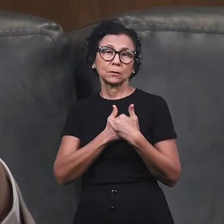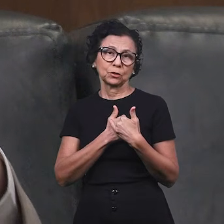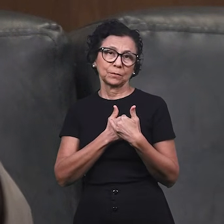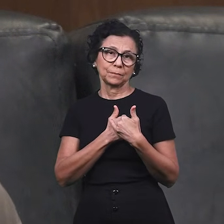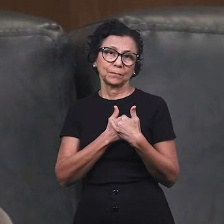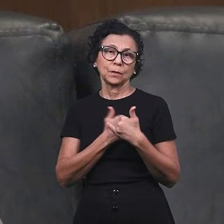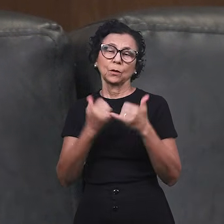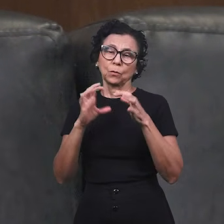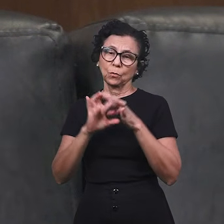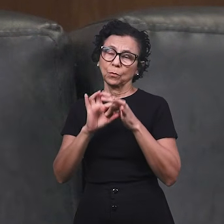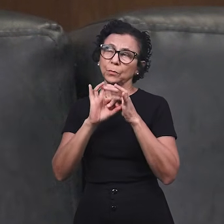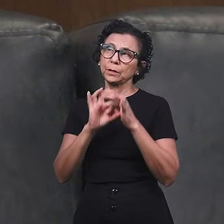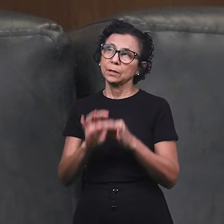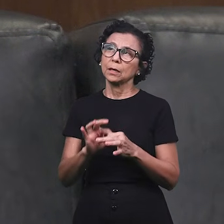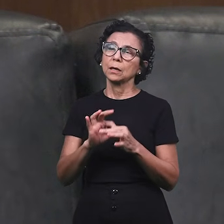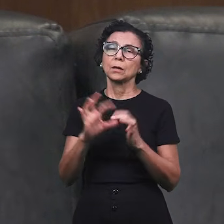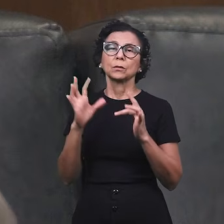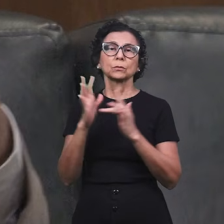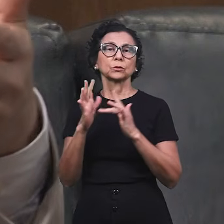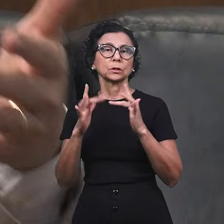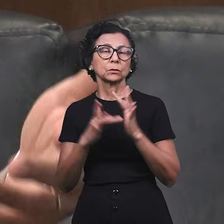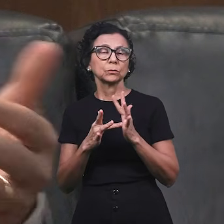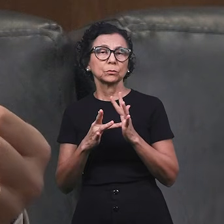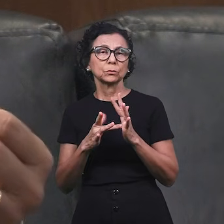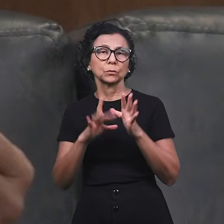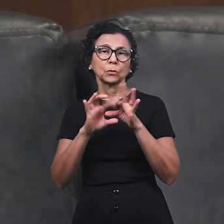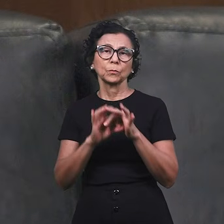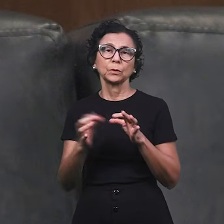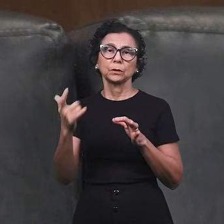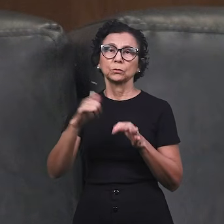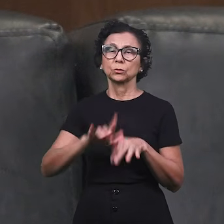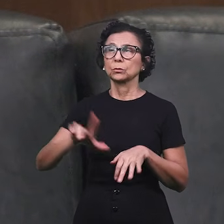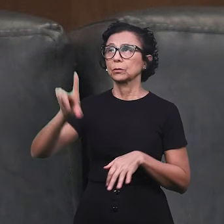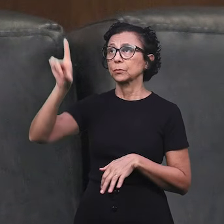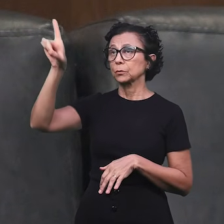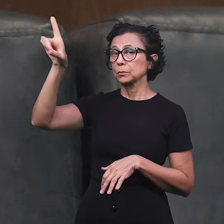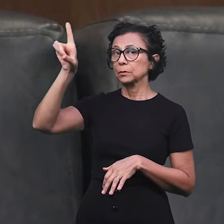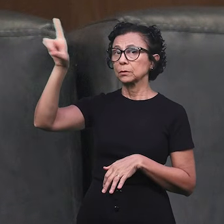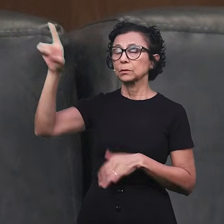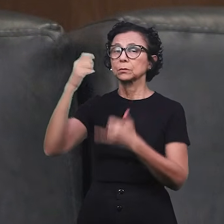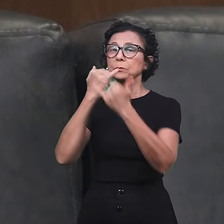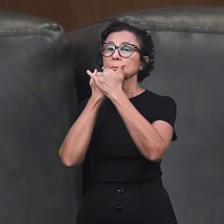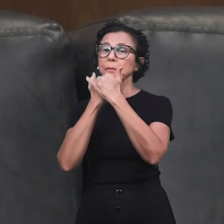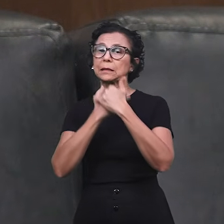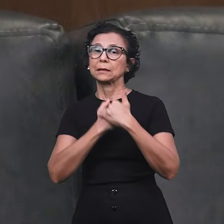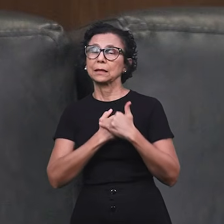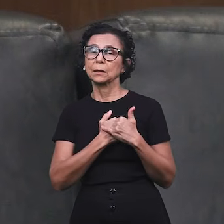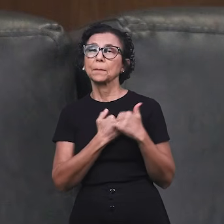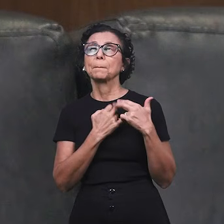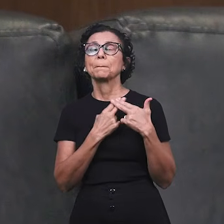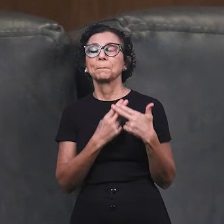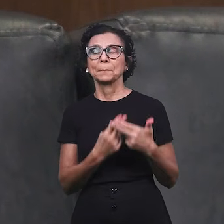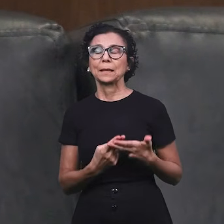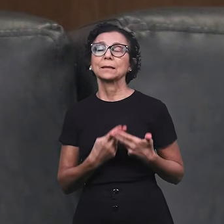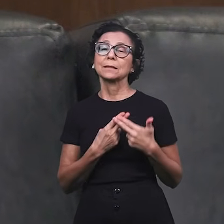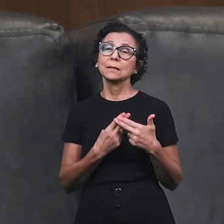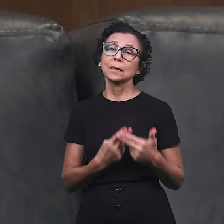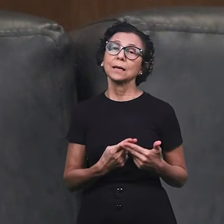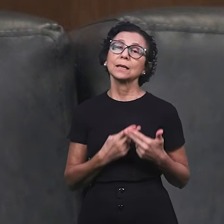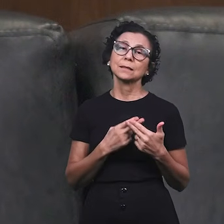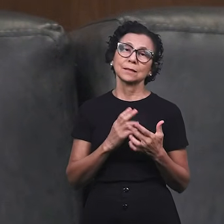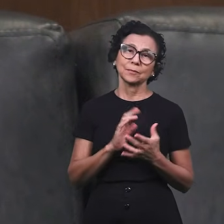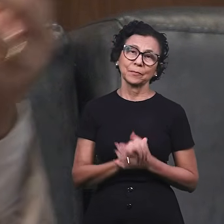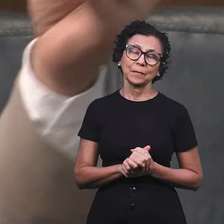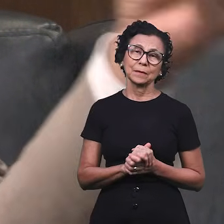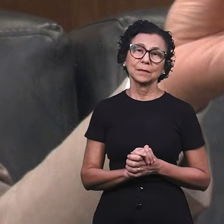A reconciliação, em Cristo nós somos reconciliados com Deus. A reconciliação, o perdão, a